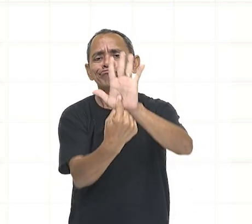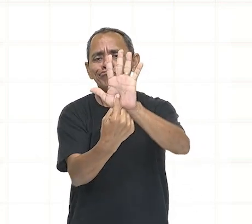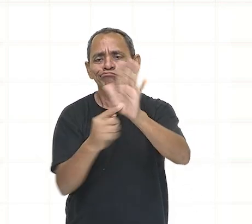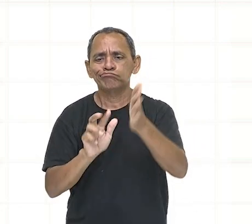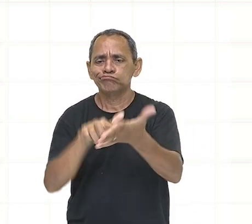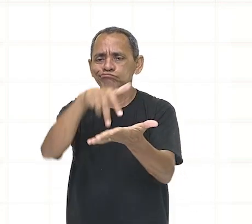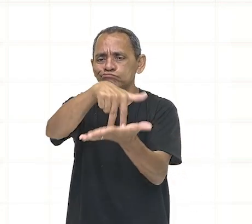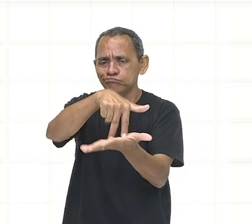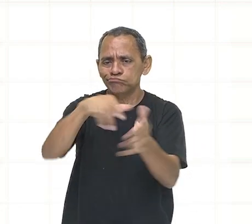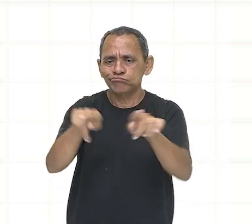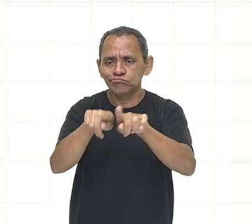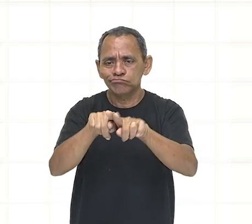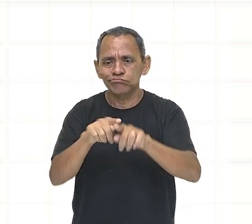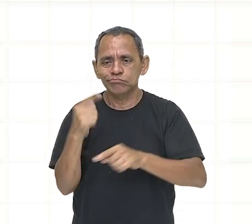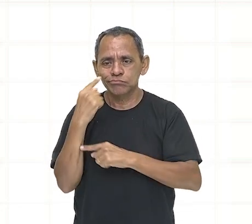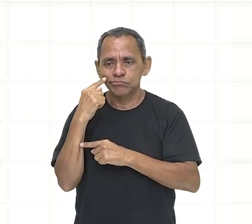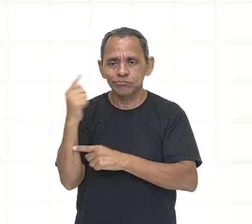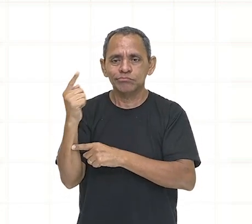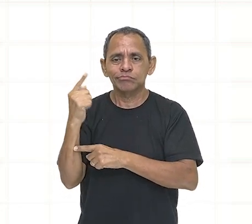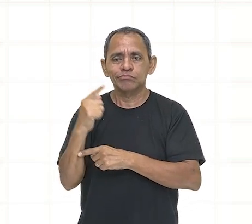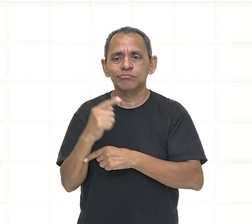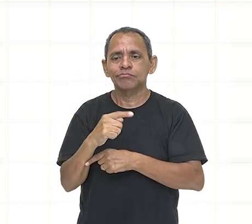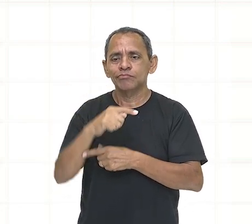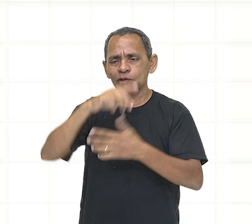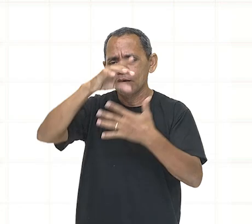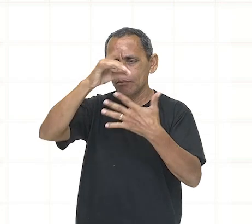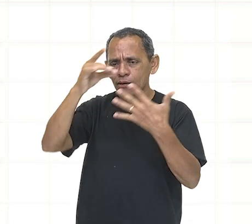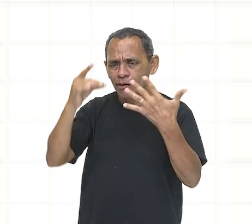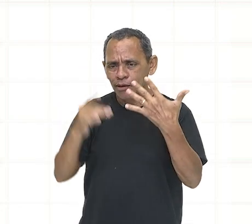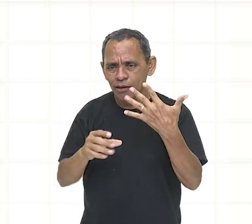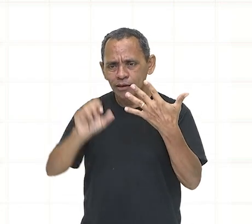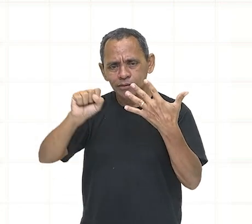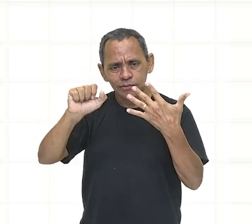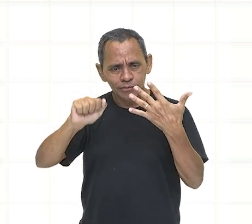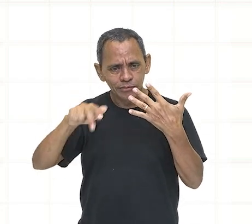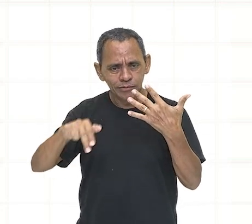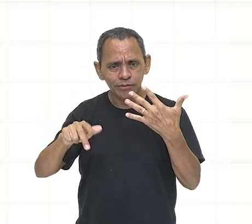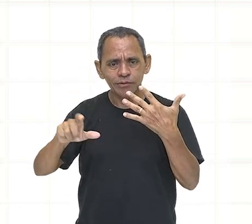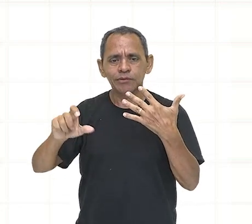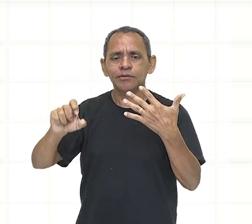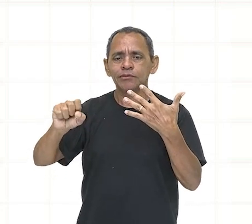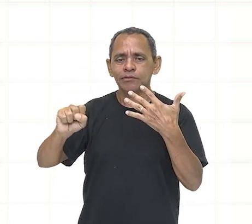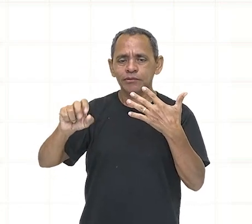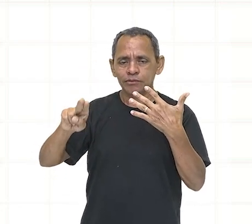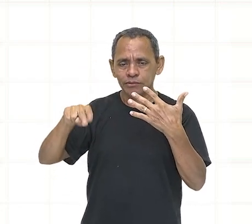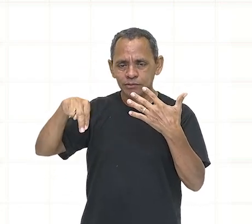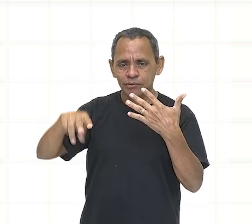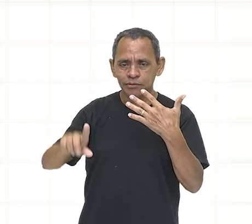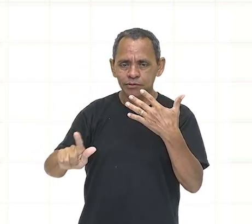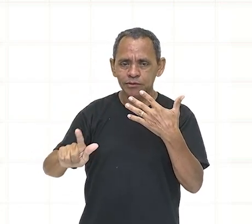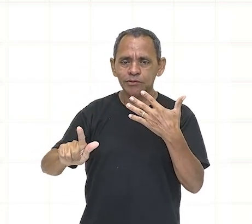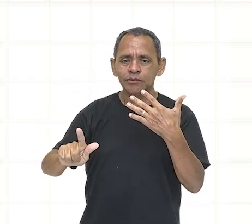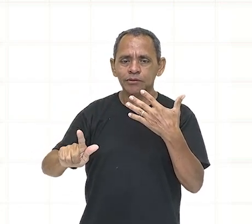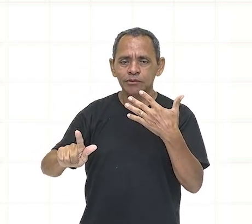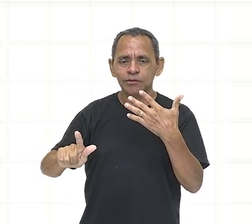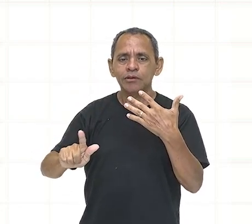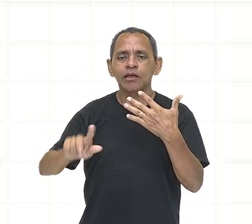só, Samsung, Huawei e Tencent, né? Então, Samsung, por exemplo, aqui dessas